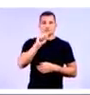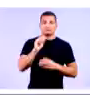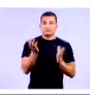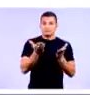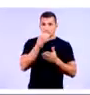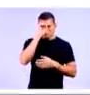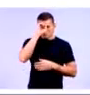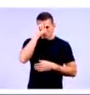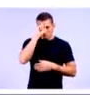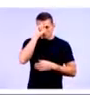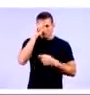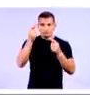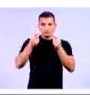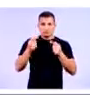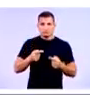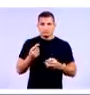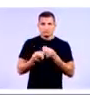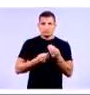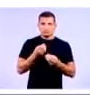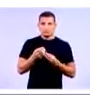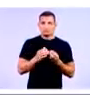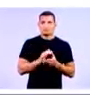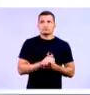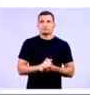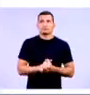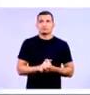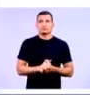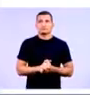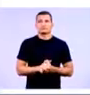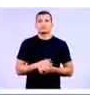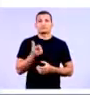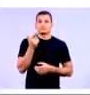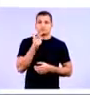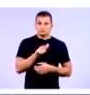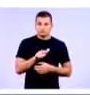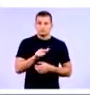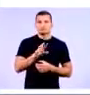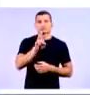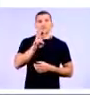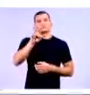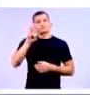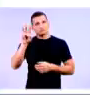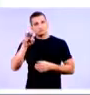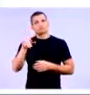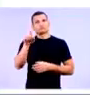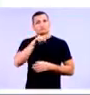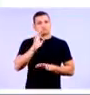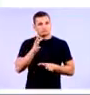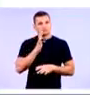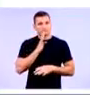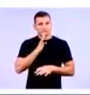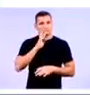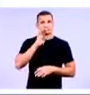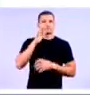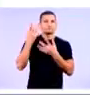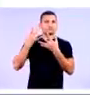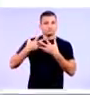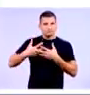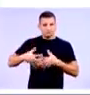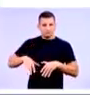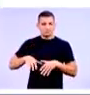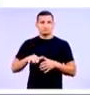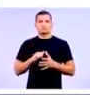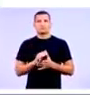sobre o questionário. Primeiro passo, acessar o site do IFRO, né, que você já conhece, acessar o